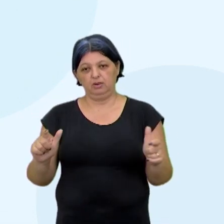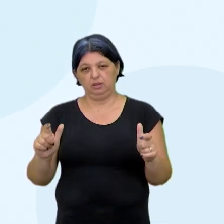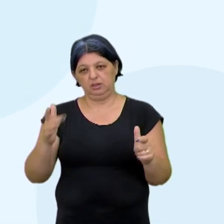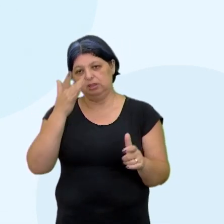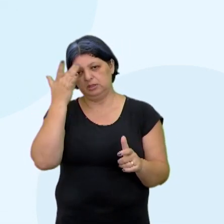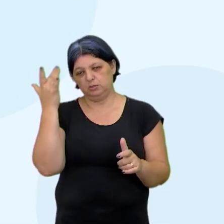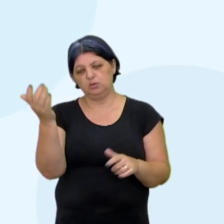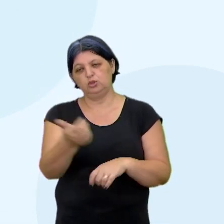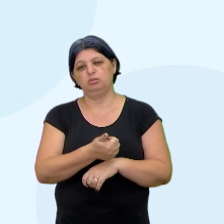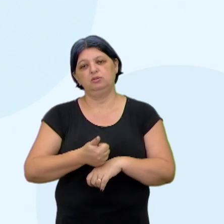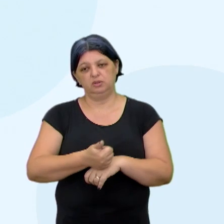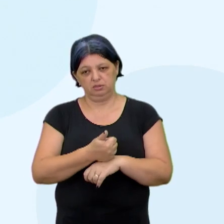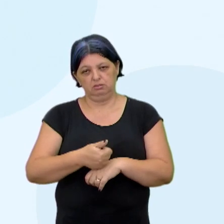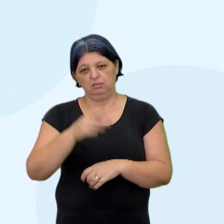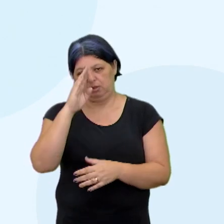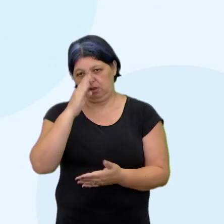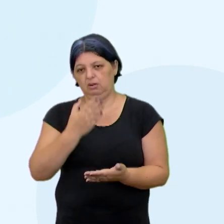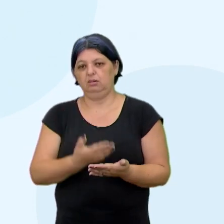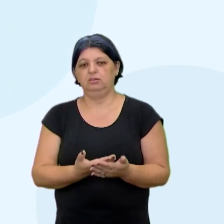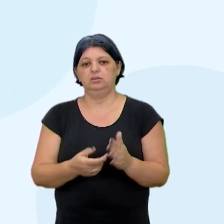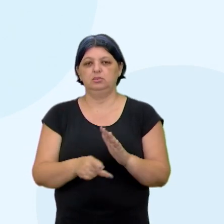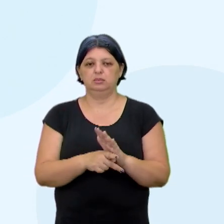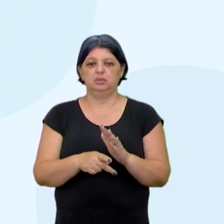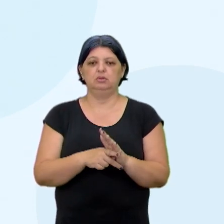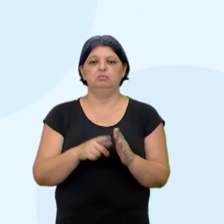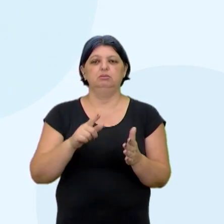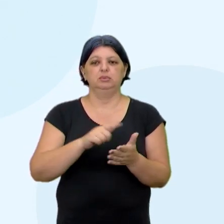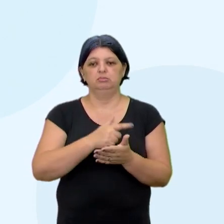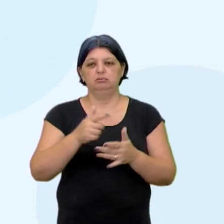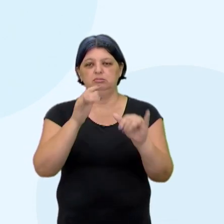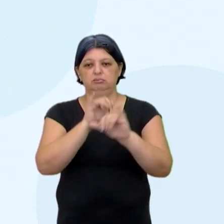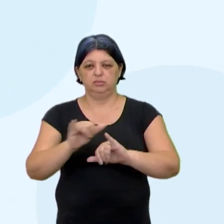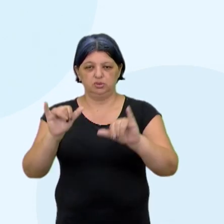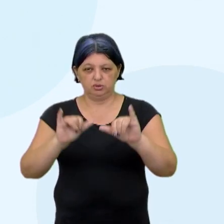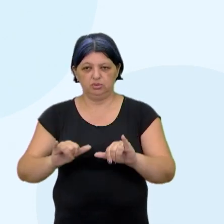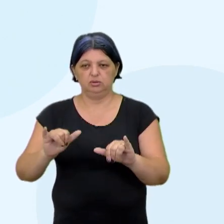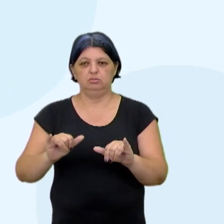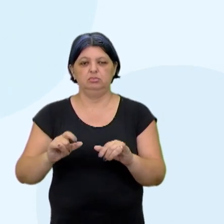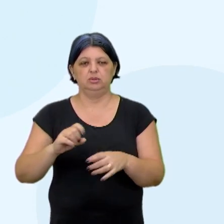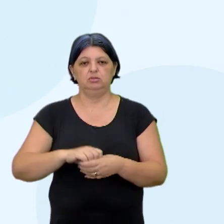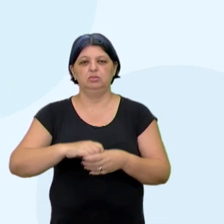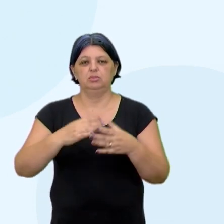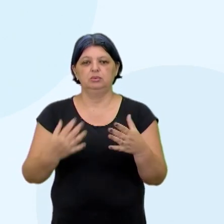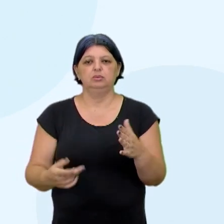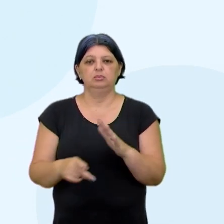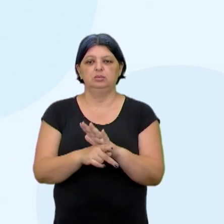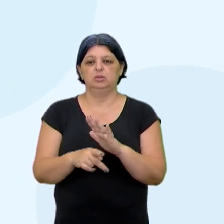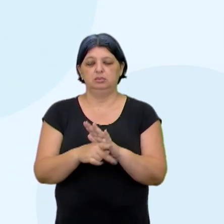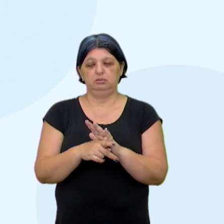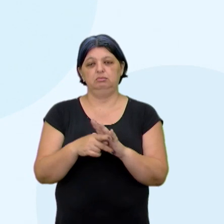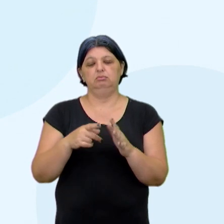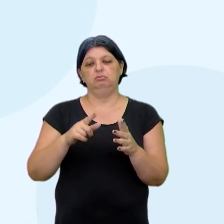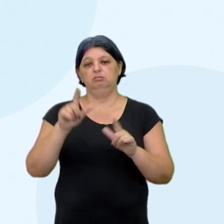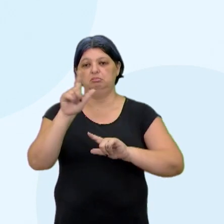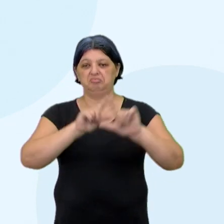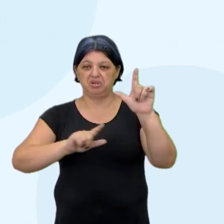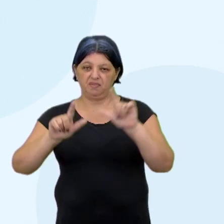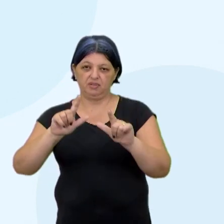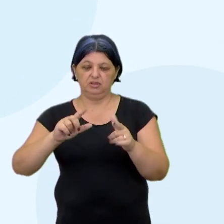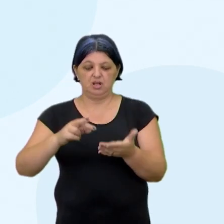ainda acredita que o jornalismo deve ser imparcial e objetivo, que os conteúdos publicados no jornal, telejornal ou